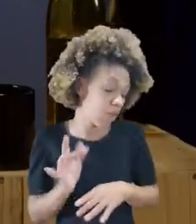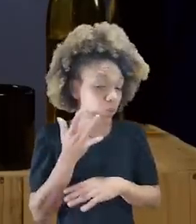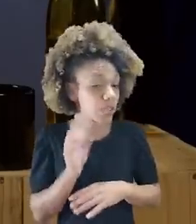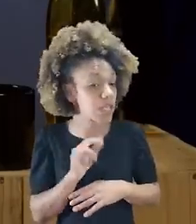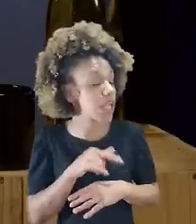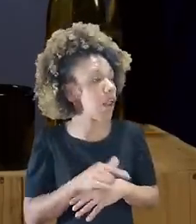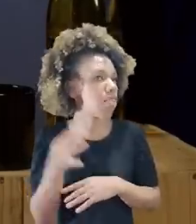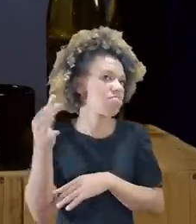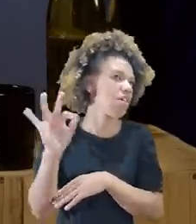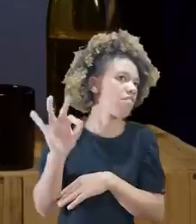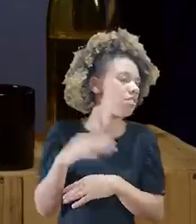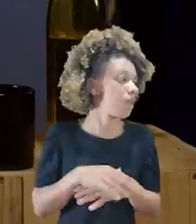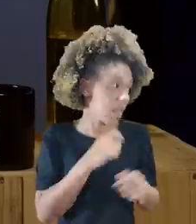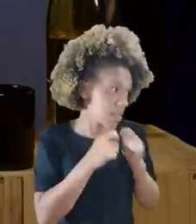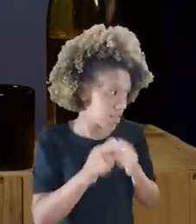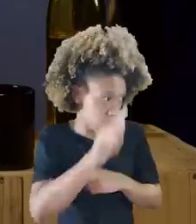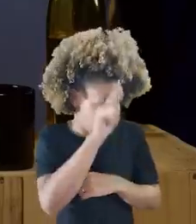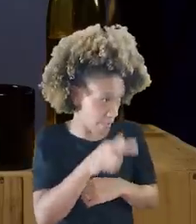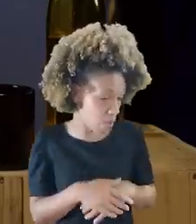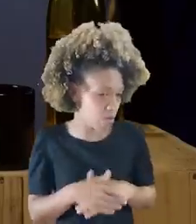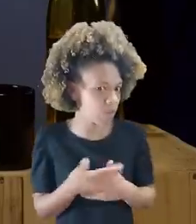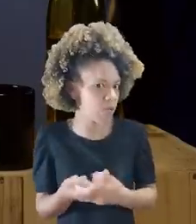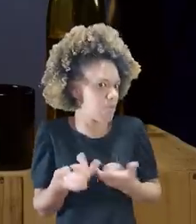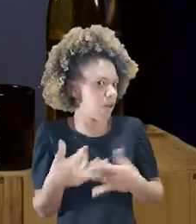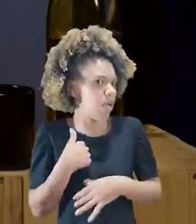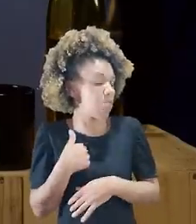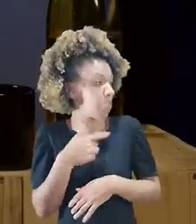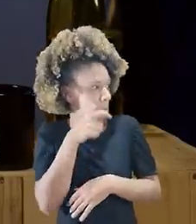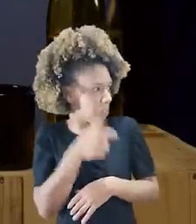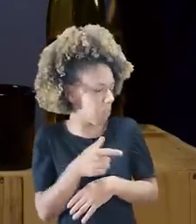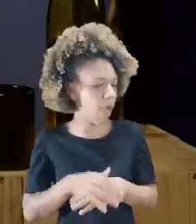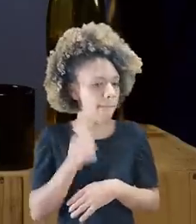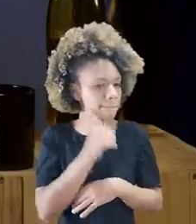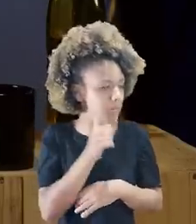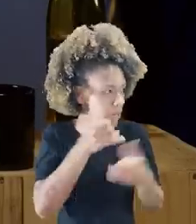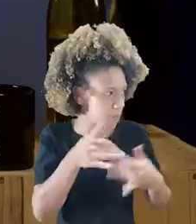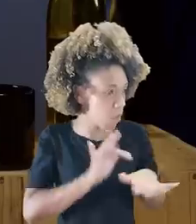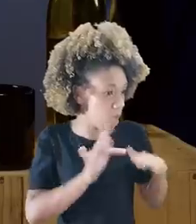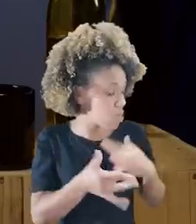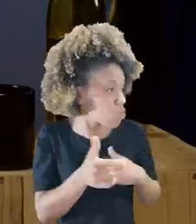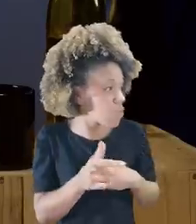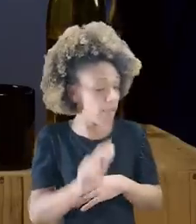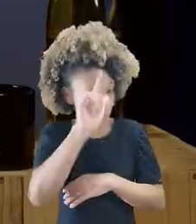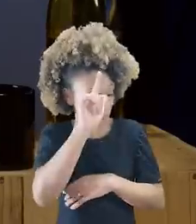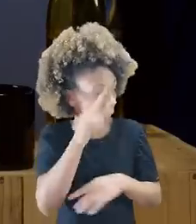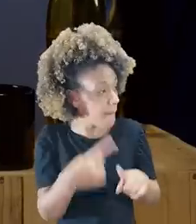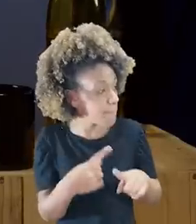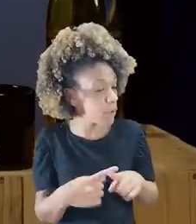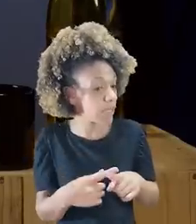sonhos eles não são pequenos e eu não acho que são só os meus quando a gente tá com vida e cheio de